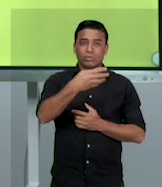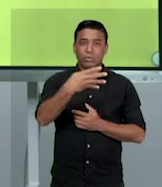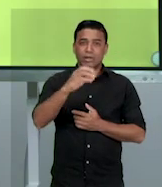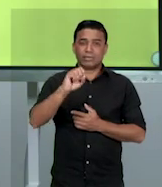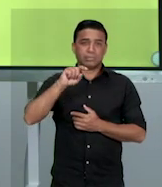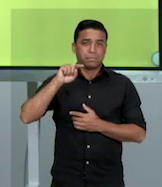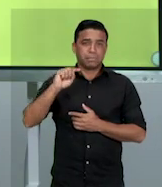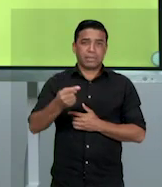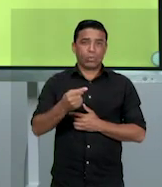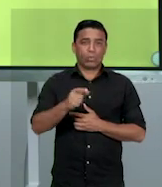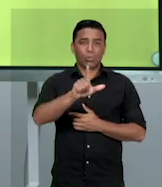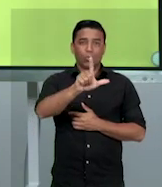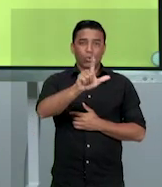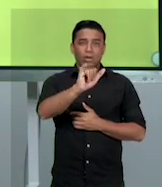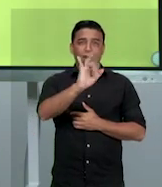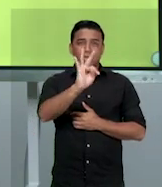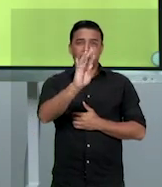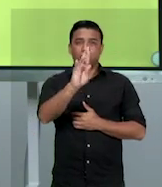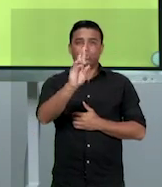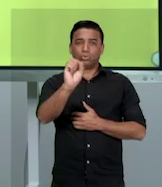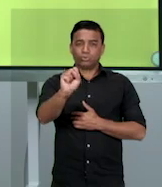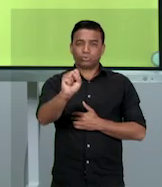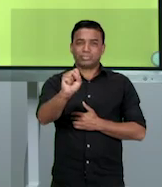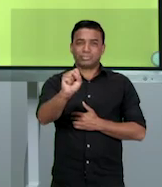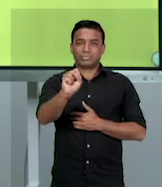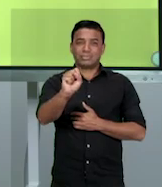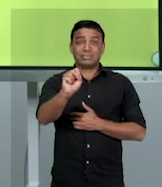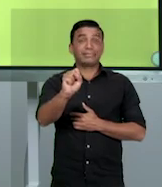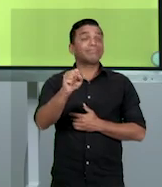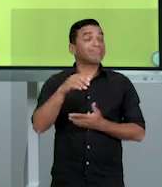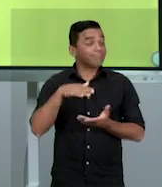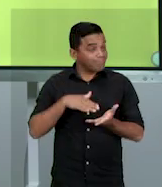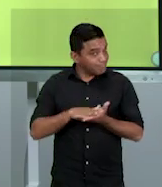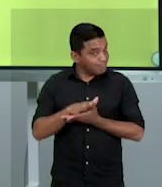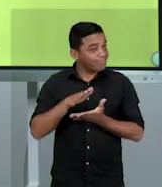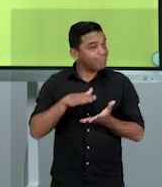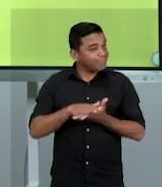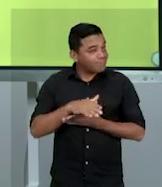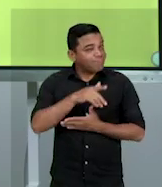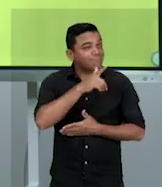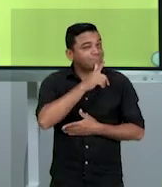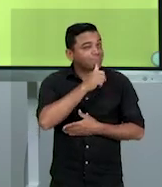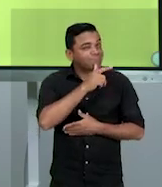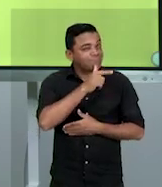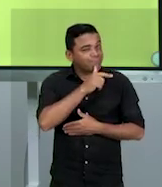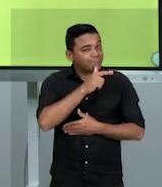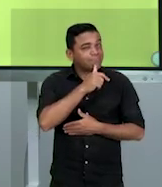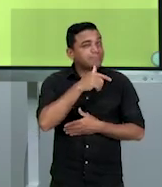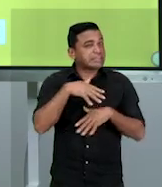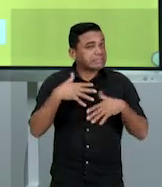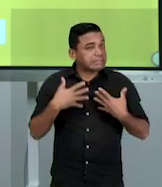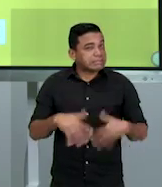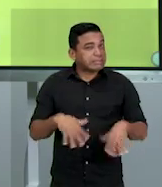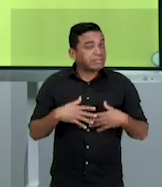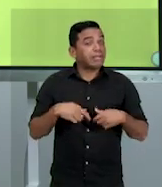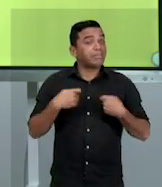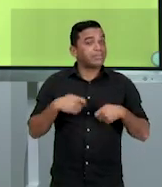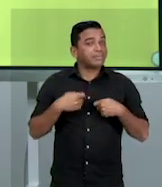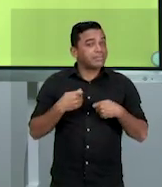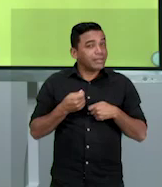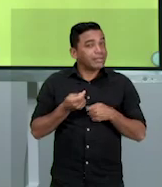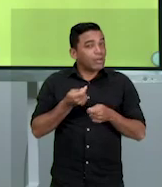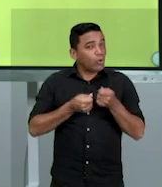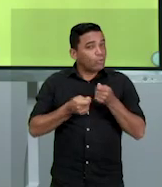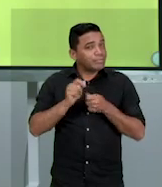8.140.000 litros. Muito gasto com água, né? E a gente está precisando de economizar isso